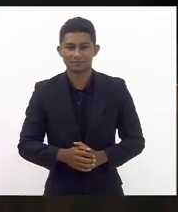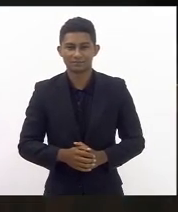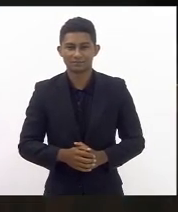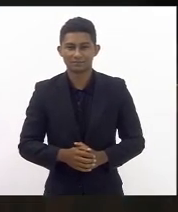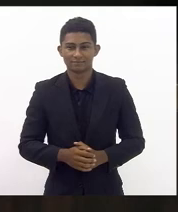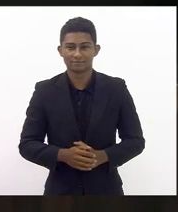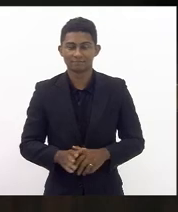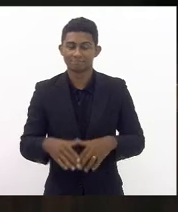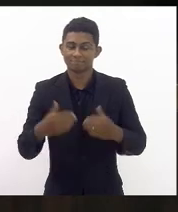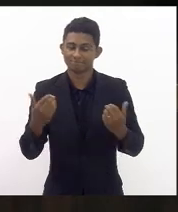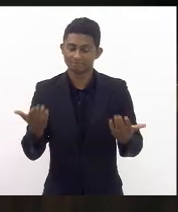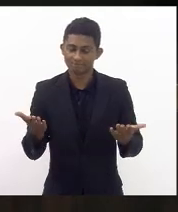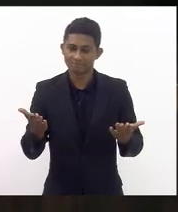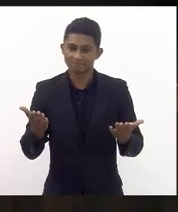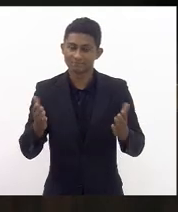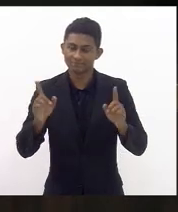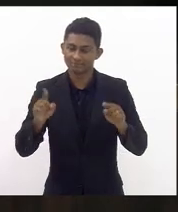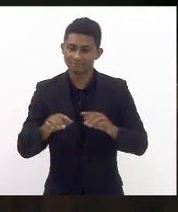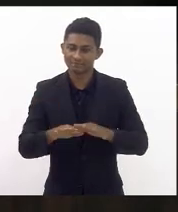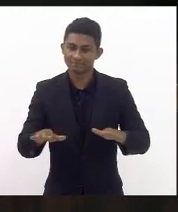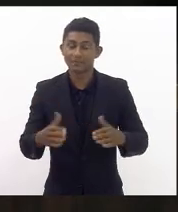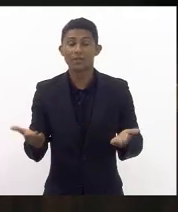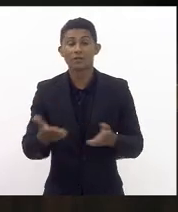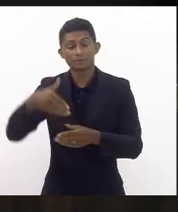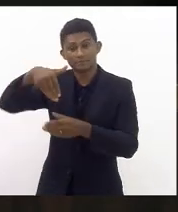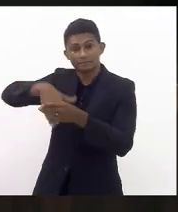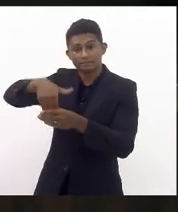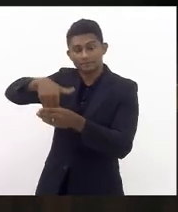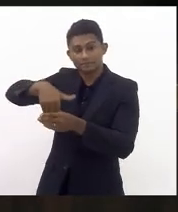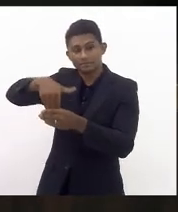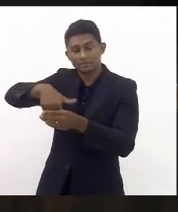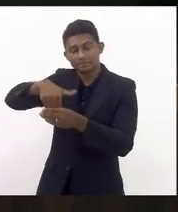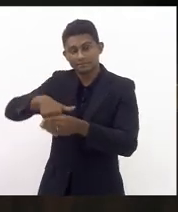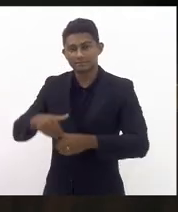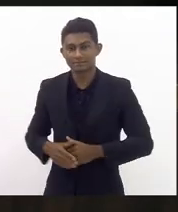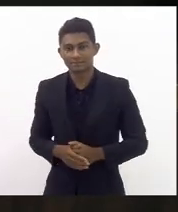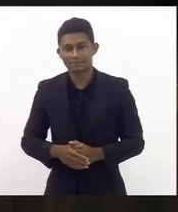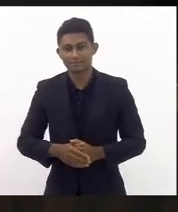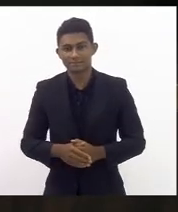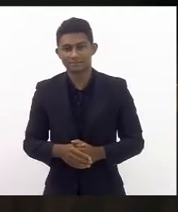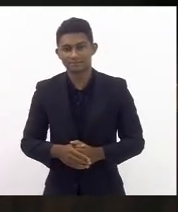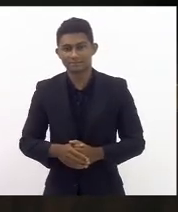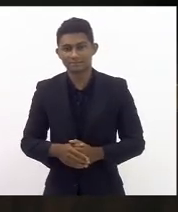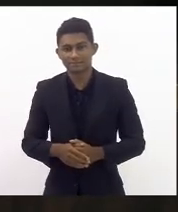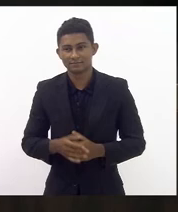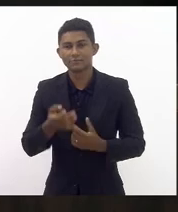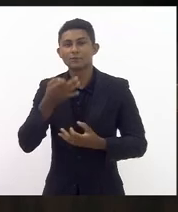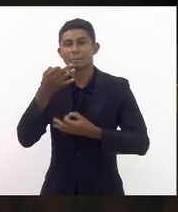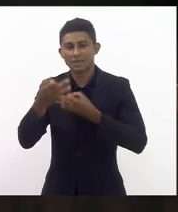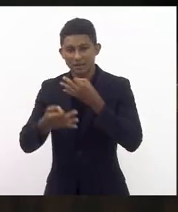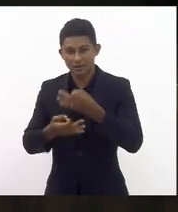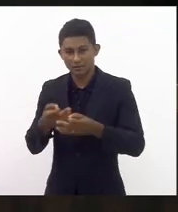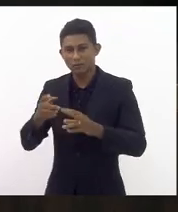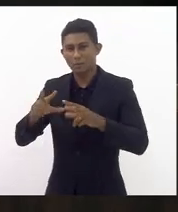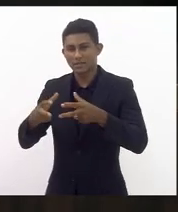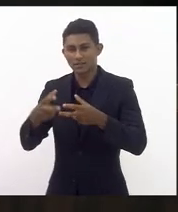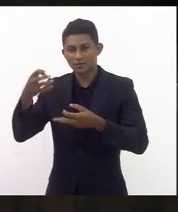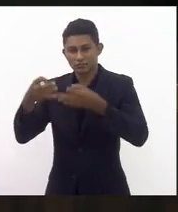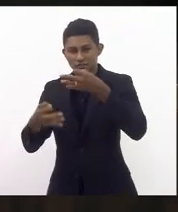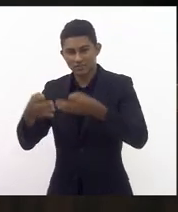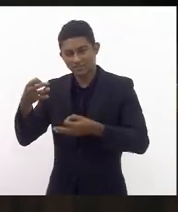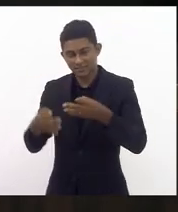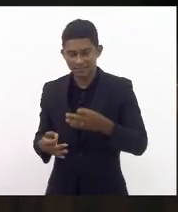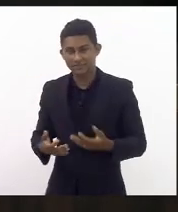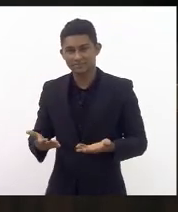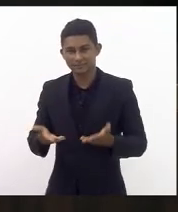Então é isso. Em votação, o parecer da Comissão de Constituição e Justiça com emenda.